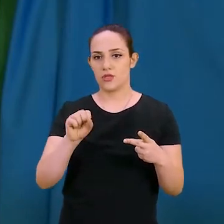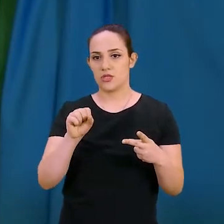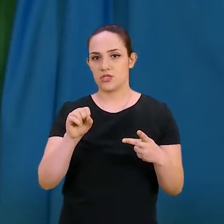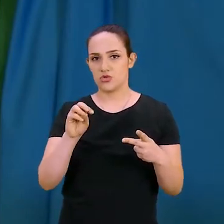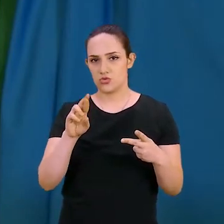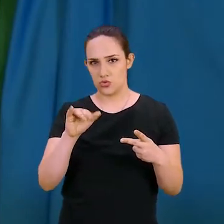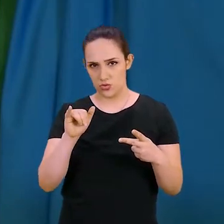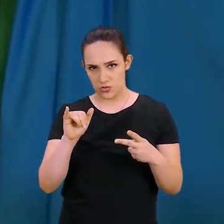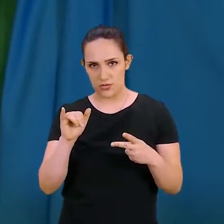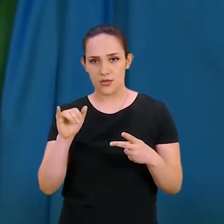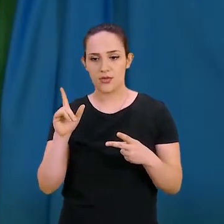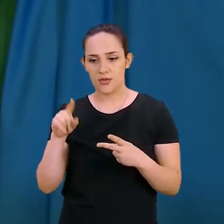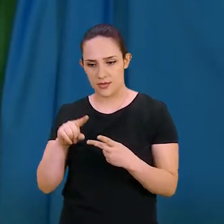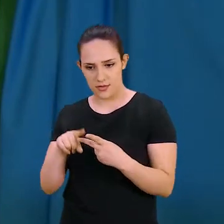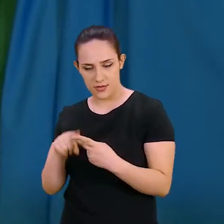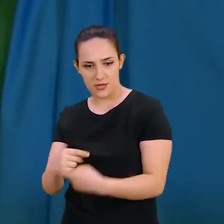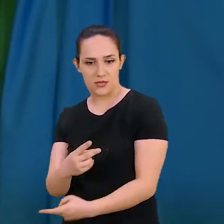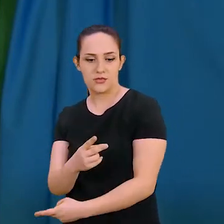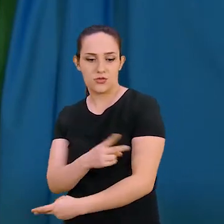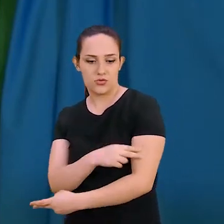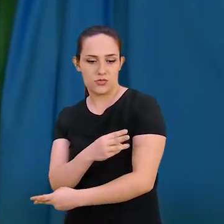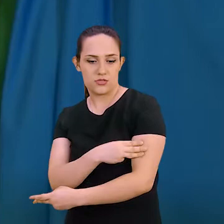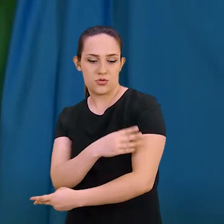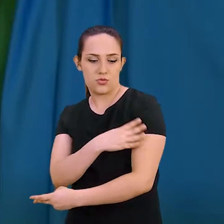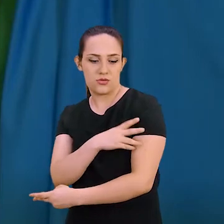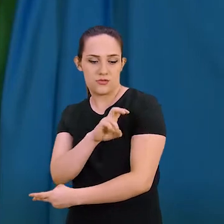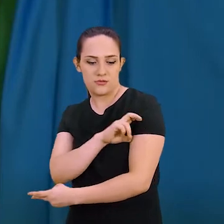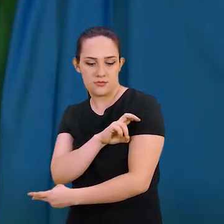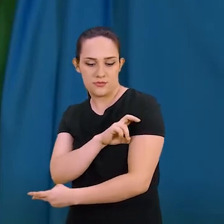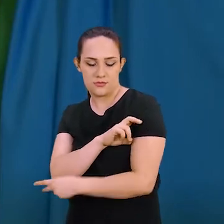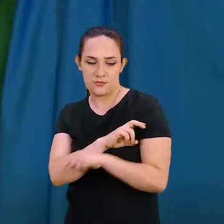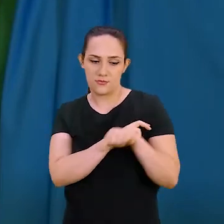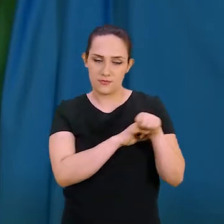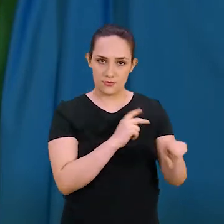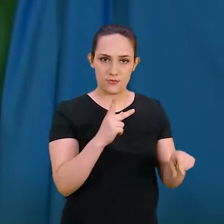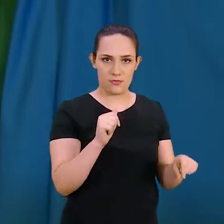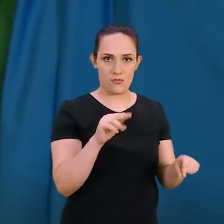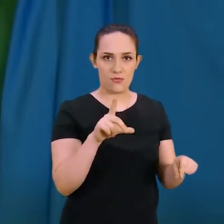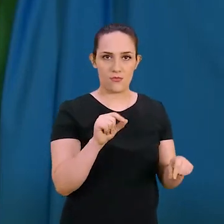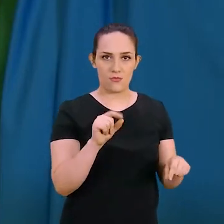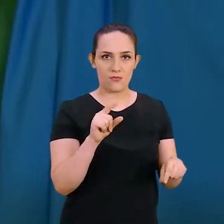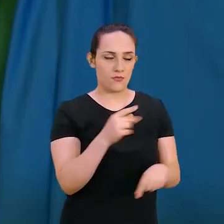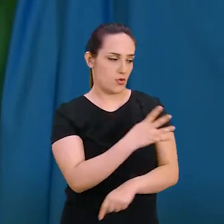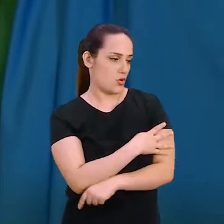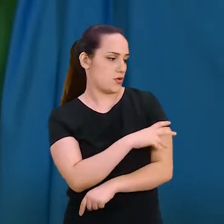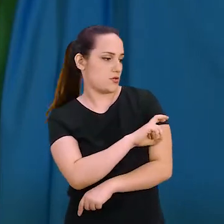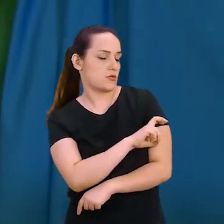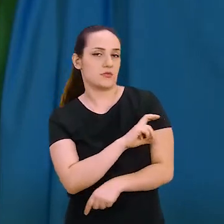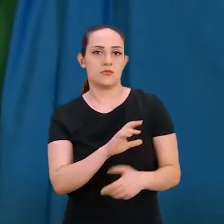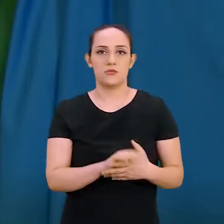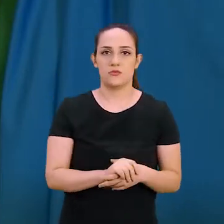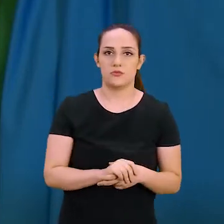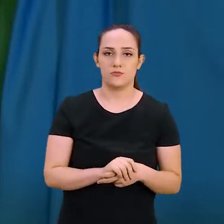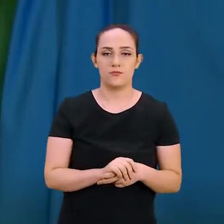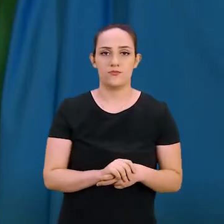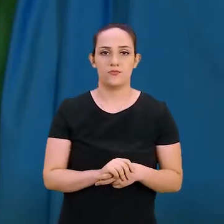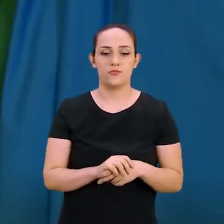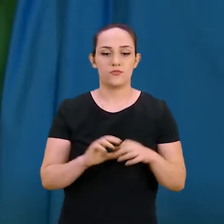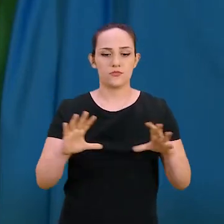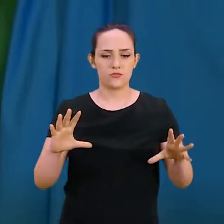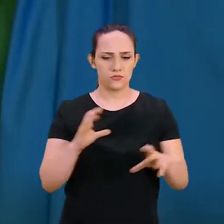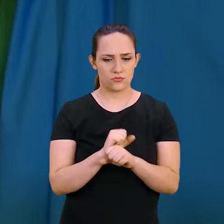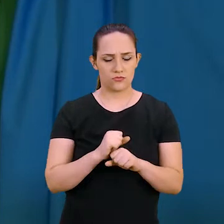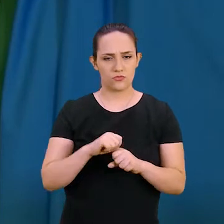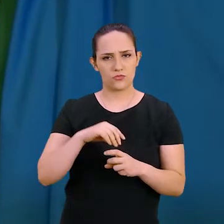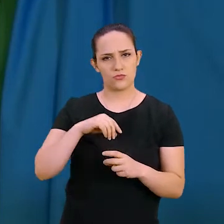foram atendidas as crianças de 2º, 3º, 4º e 5º ano. E no Paulo Freire, as crianças de 4º e 5º ano.